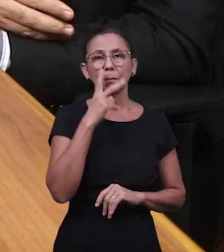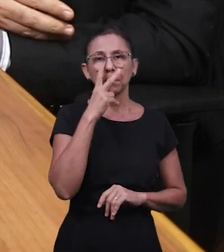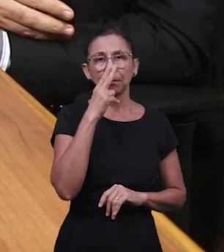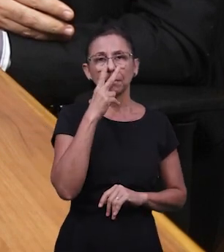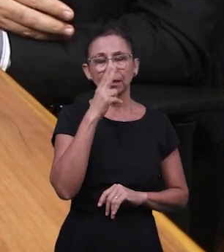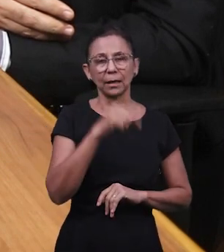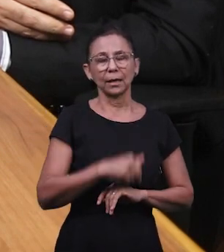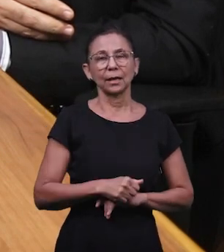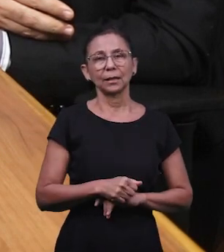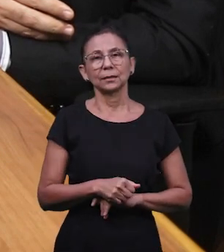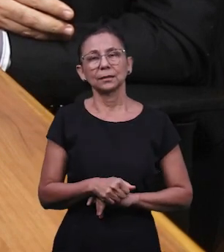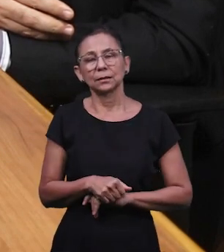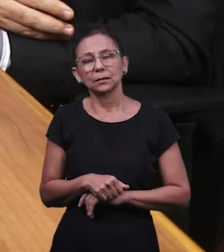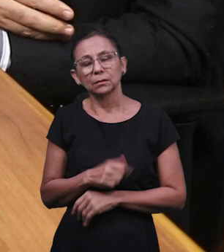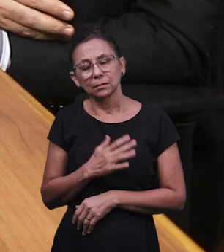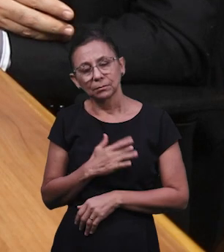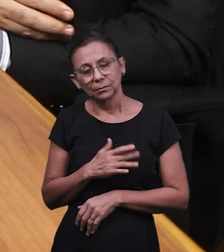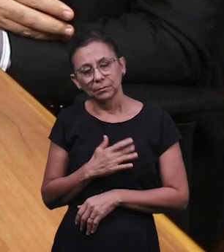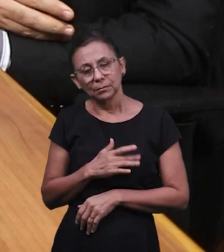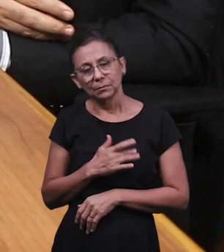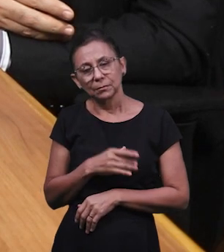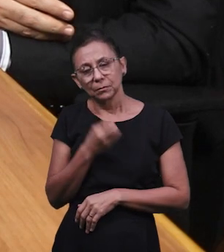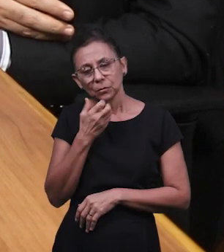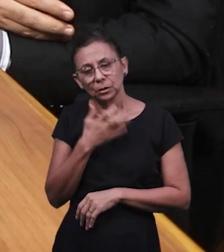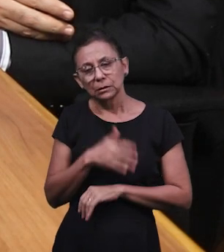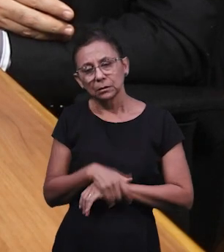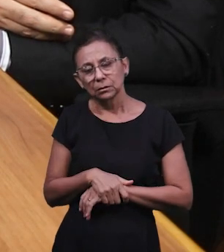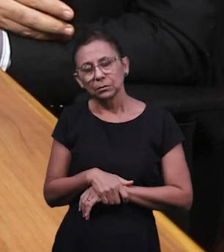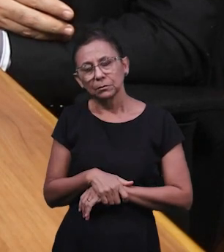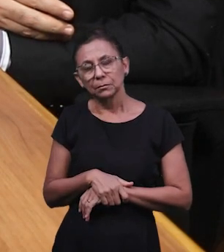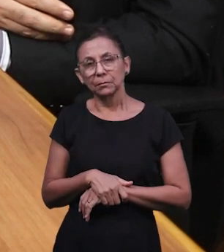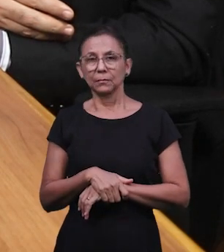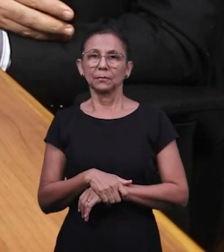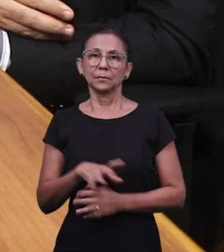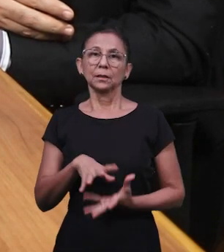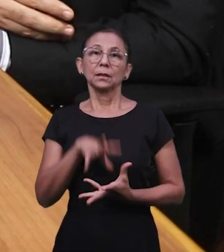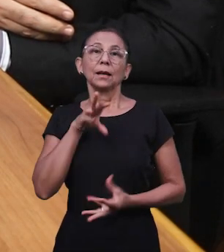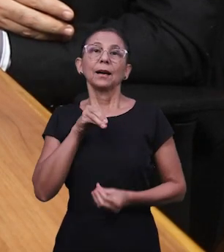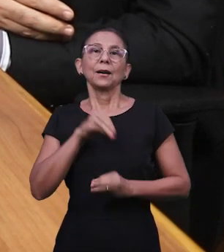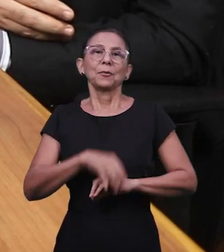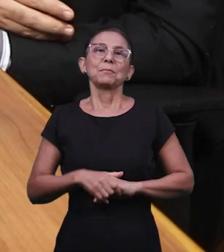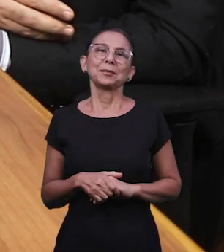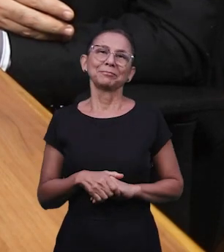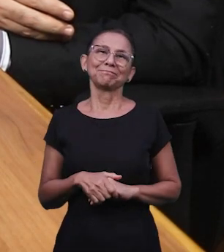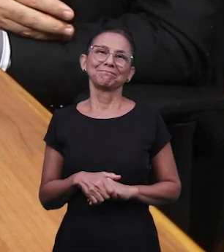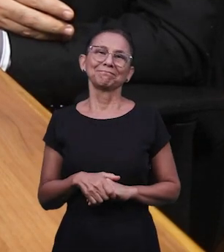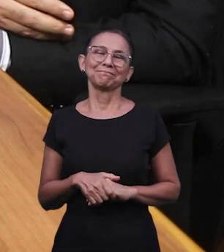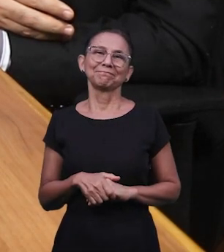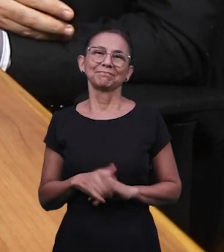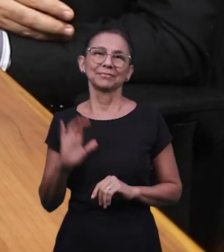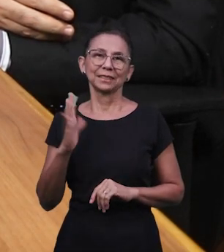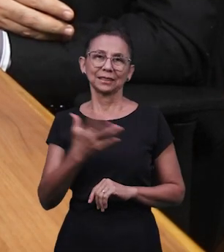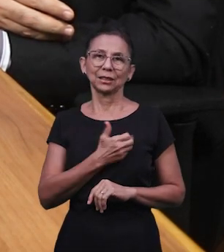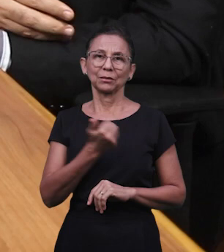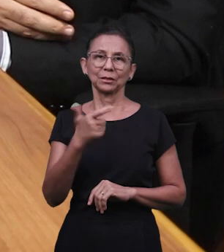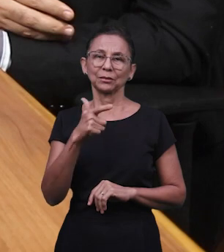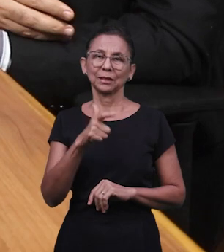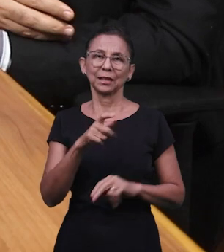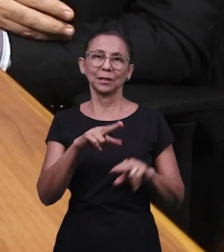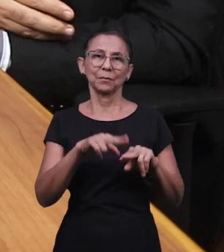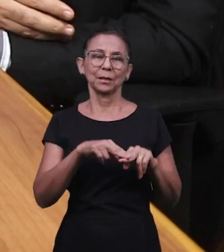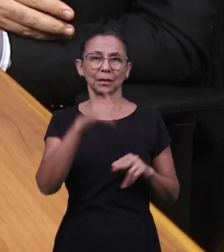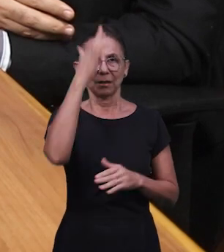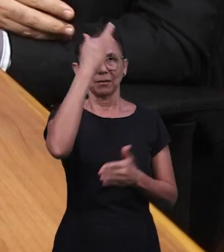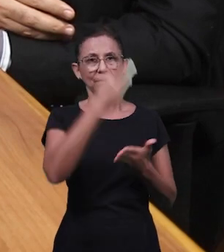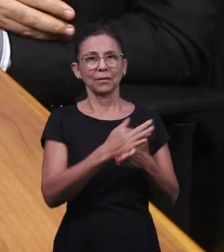de piedade, mas na verdade a alma não foi alcançada, porque justamente ela não foi alcançada por essa